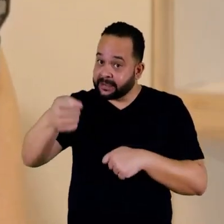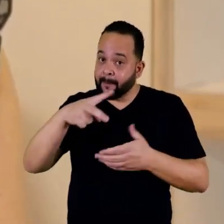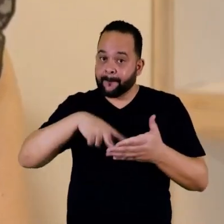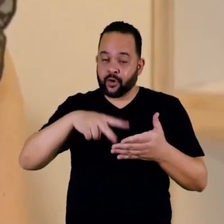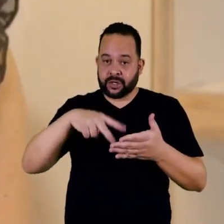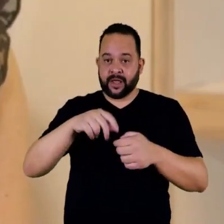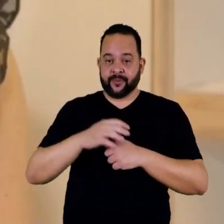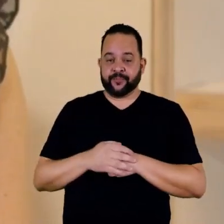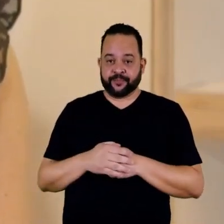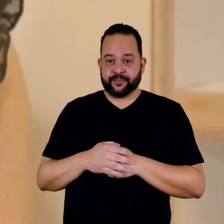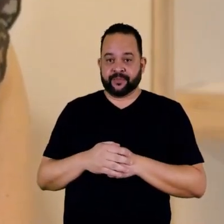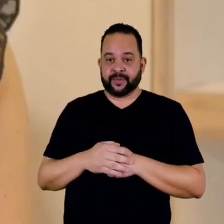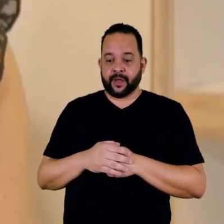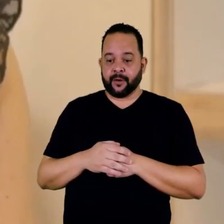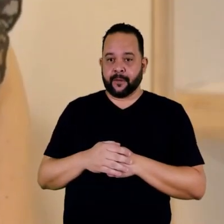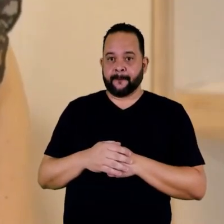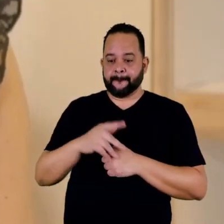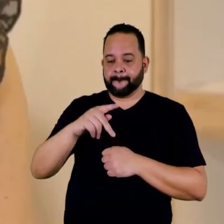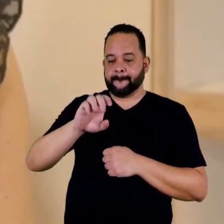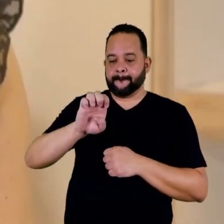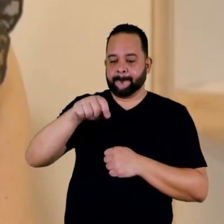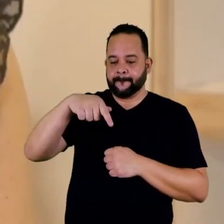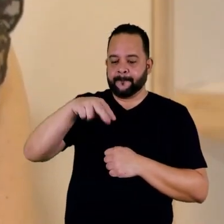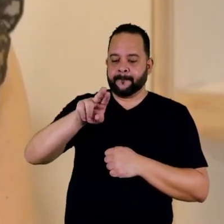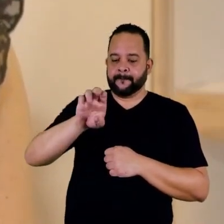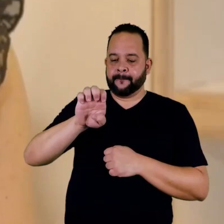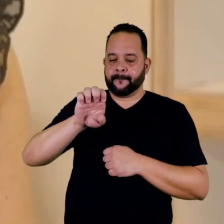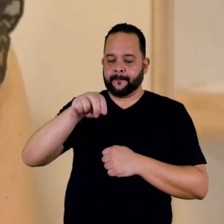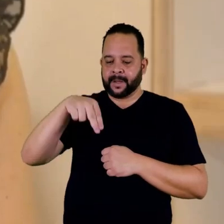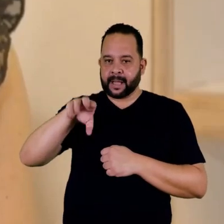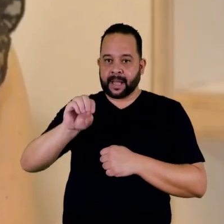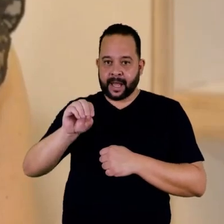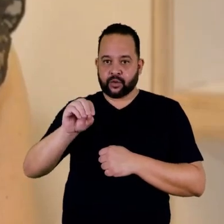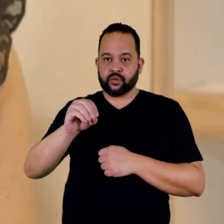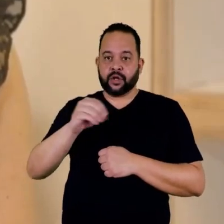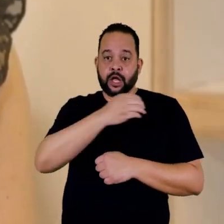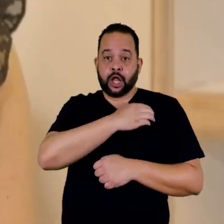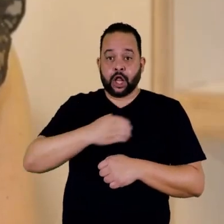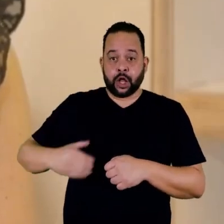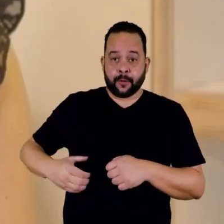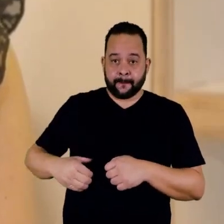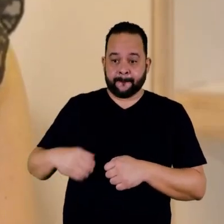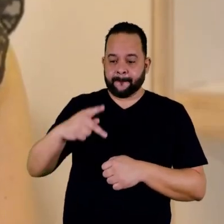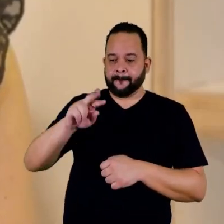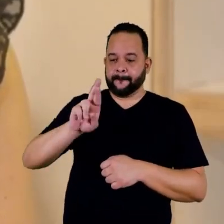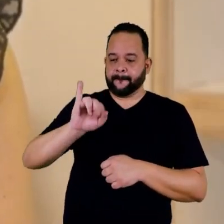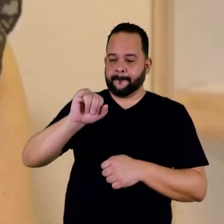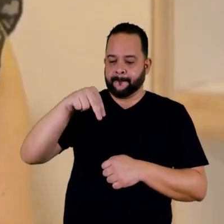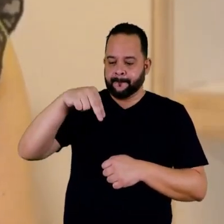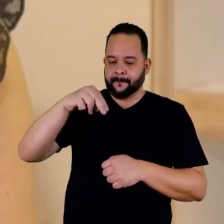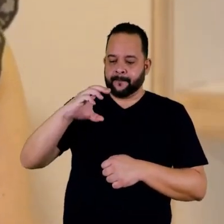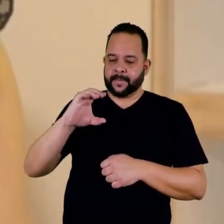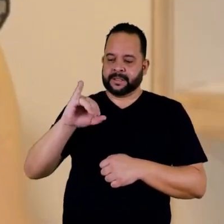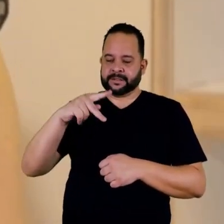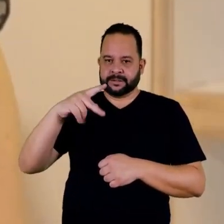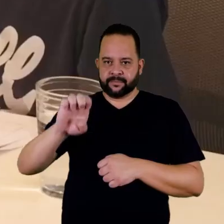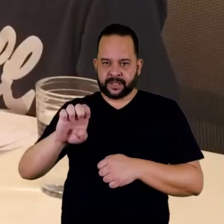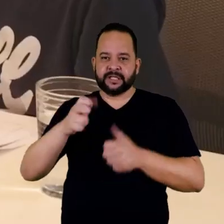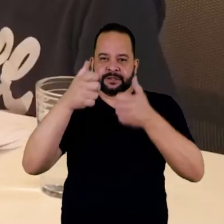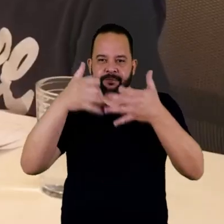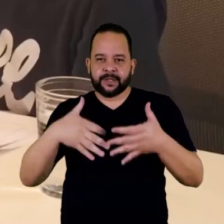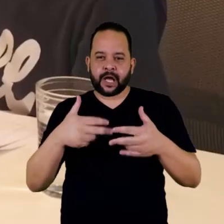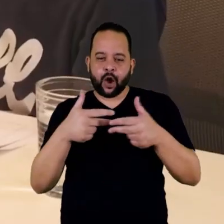ler que é o pequeno prncipe eu acho que o pequeno prncipe é um livro que fala muito sobre coisas importantes do nosso